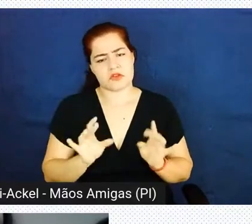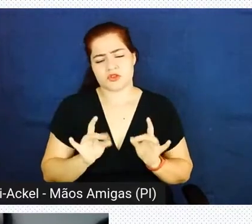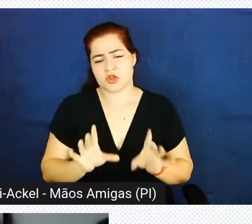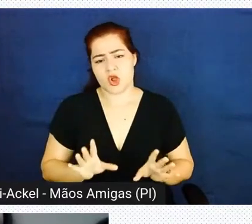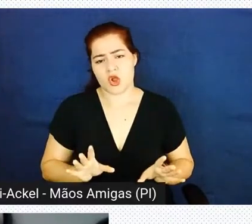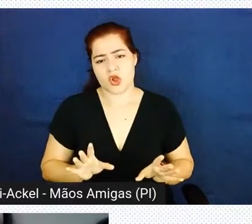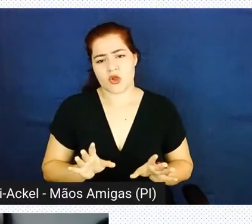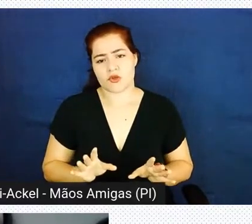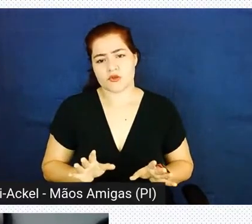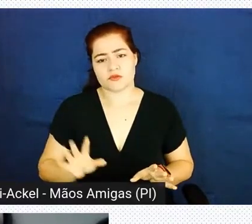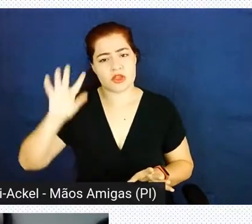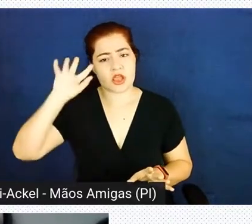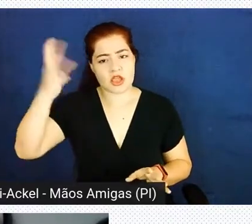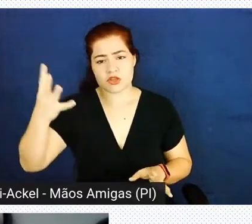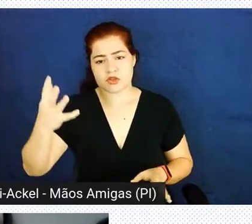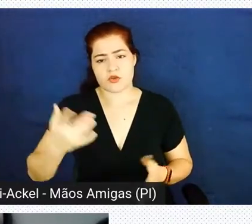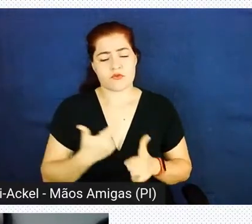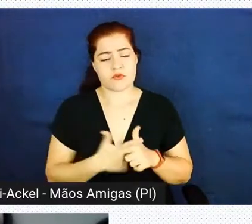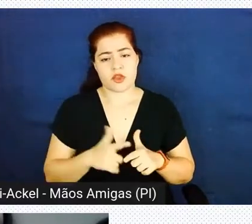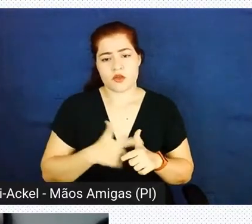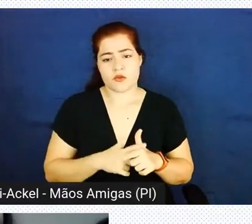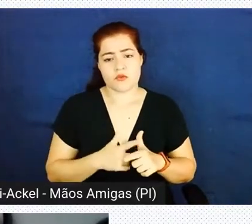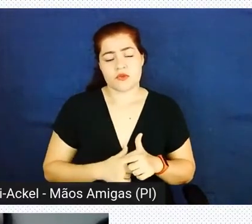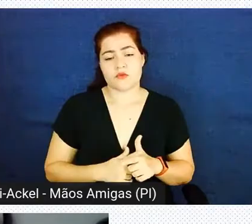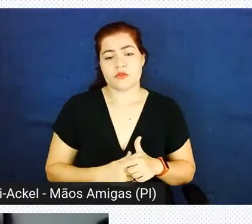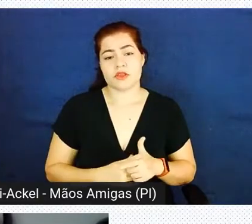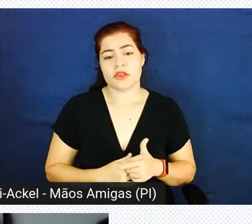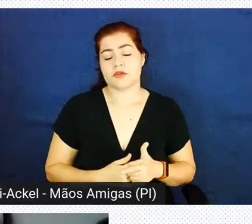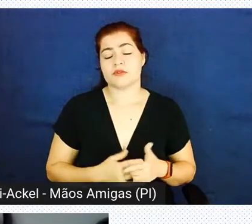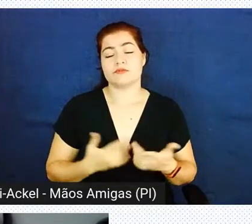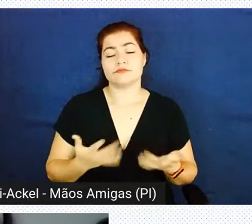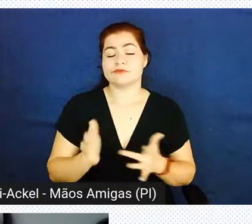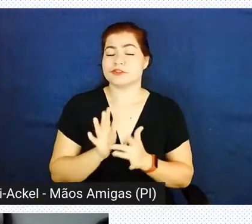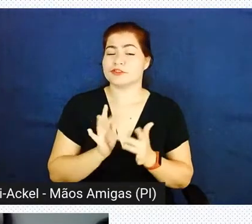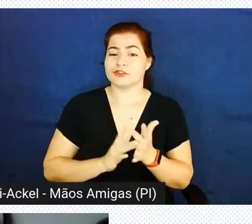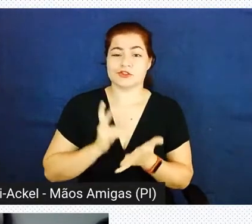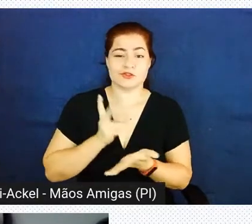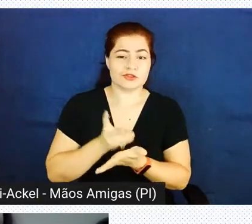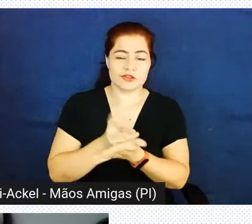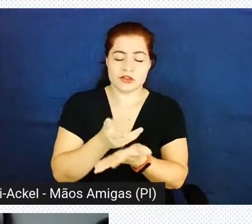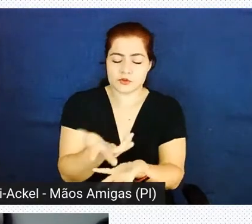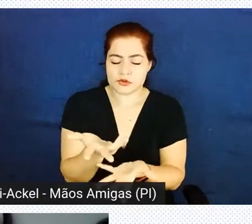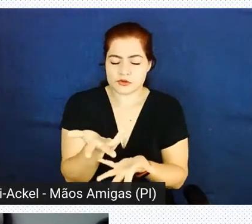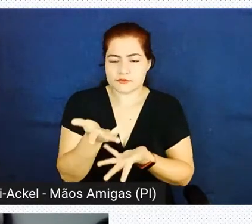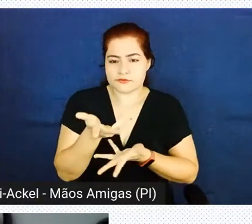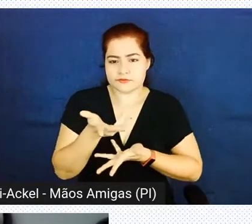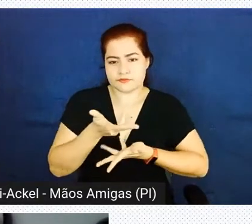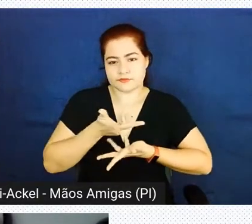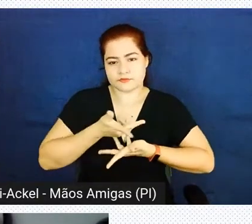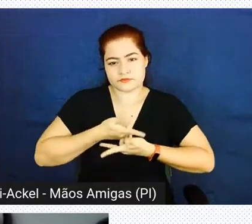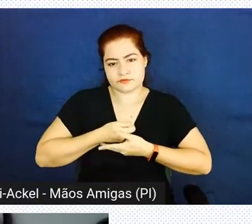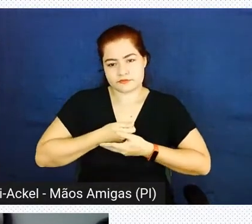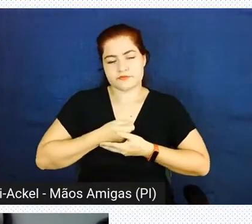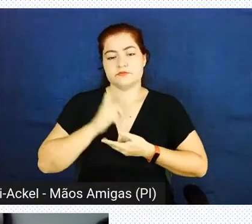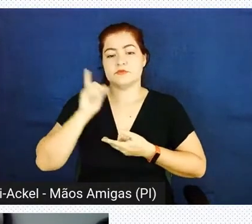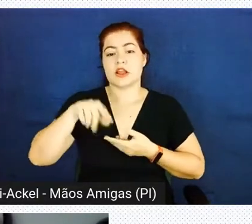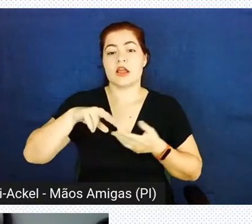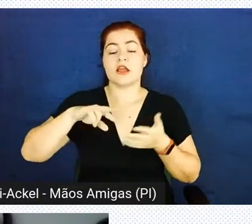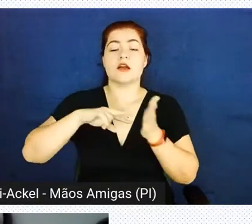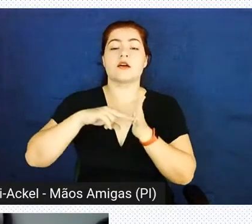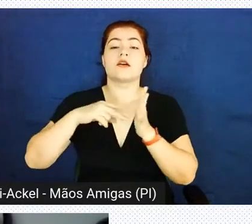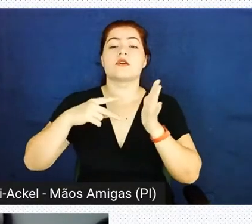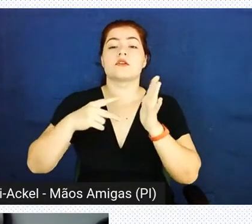e que os aninhava no coração. Então, Jesus era para muitos aquele símbolo